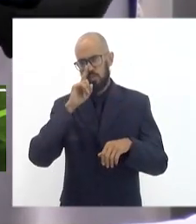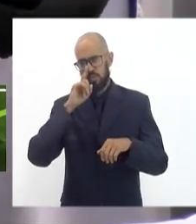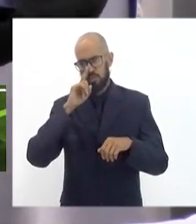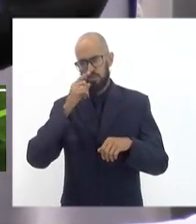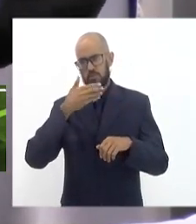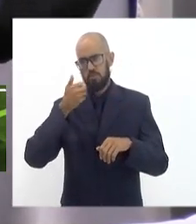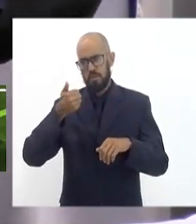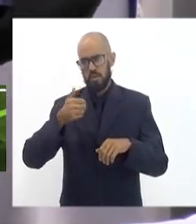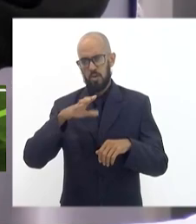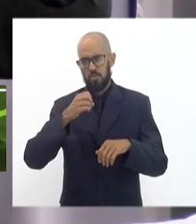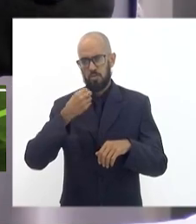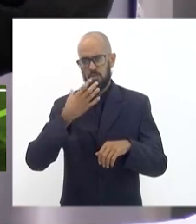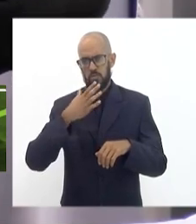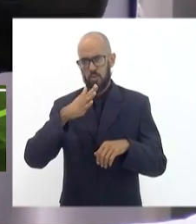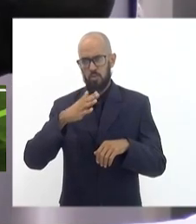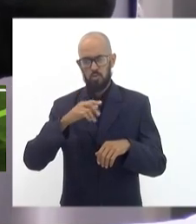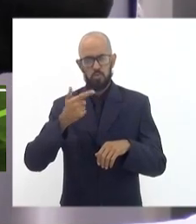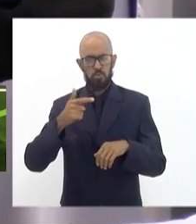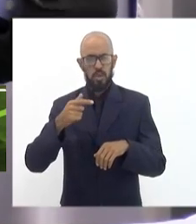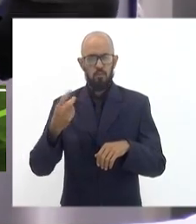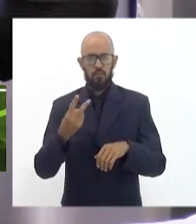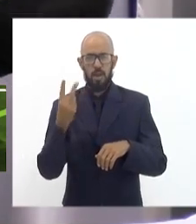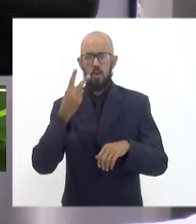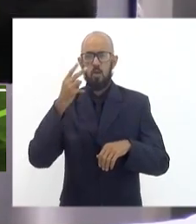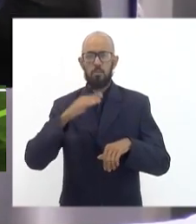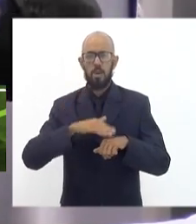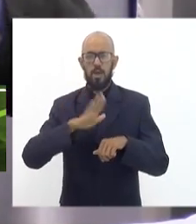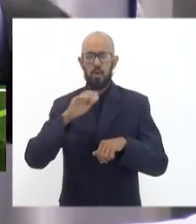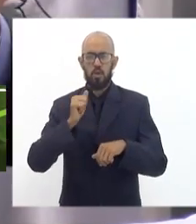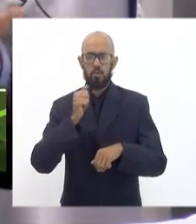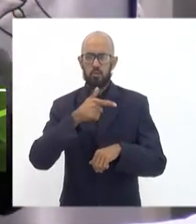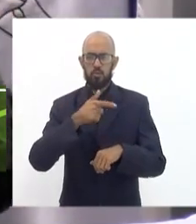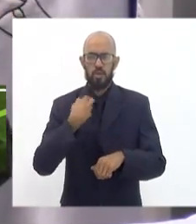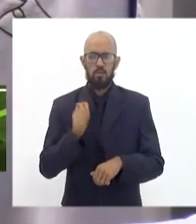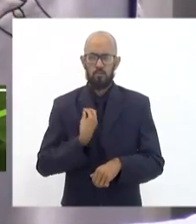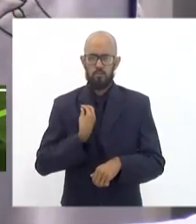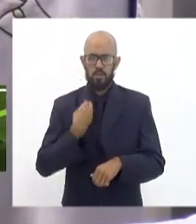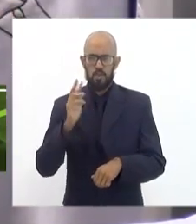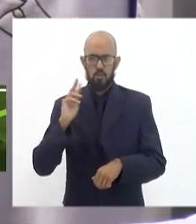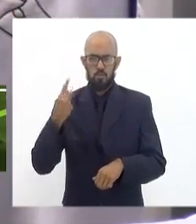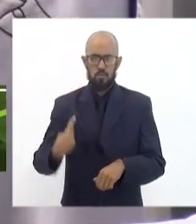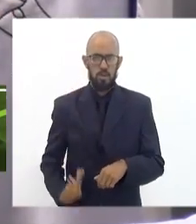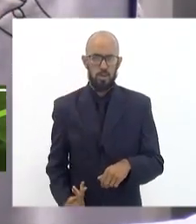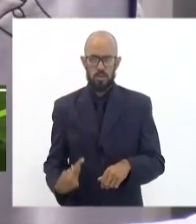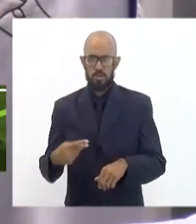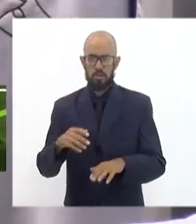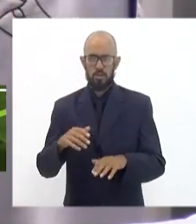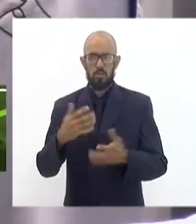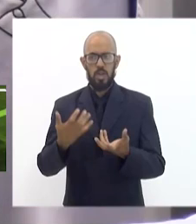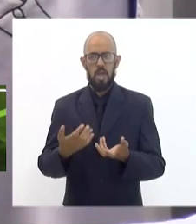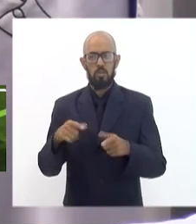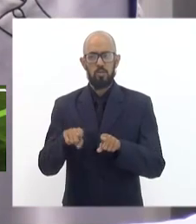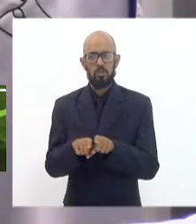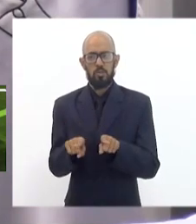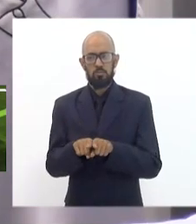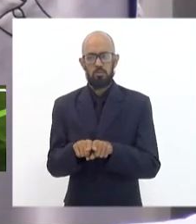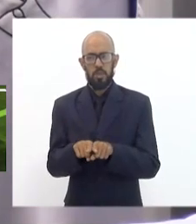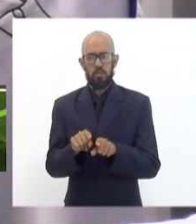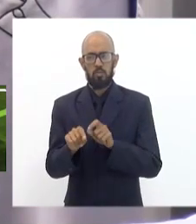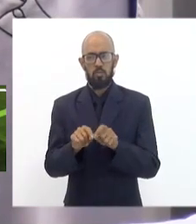não tem nada de que vale a mais na face da terra do que a vida uma Então eu queria também